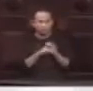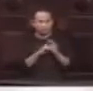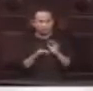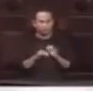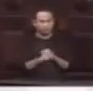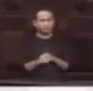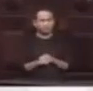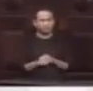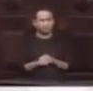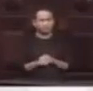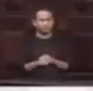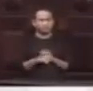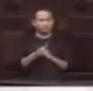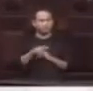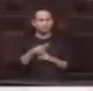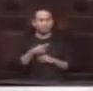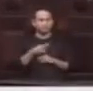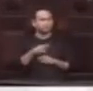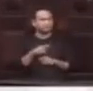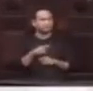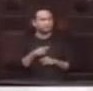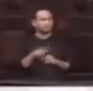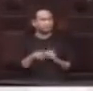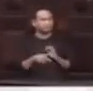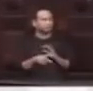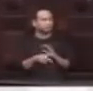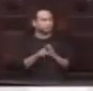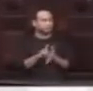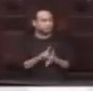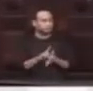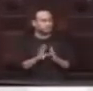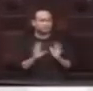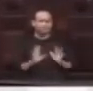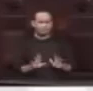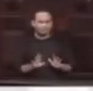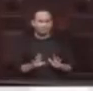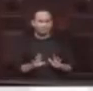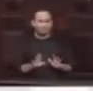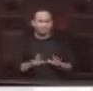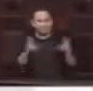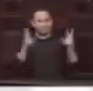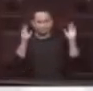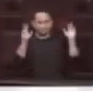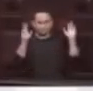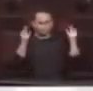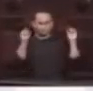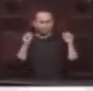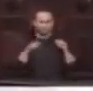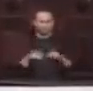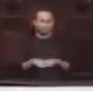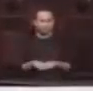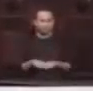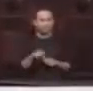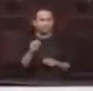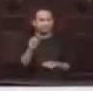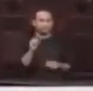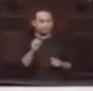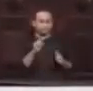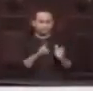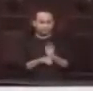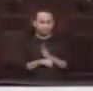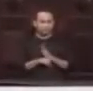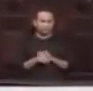anterior. Mas, vamos dar informações. Mas eu não estou levantando corretas. Essa questão, não. Não, está levantando. A partir do momento que fala, está levantando. Eu tenho que dizer para Vossa Excelência. Então há